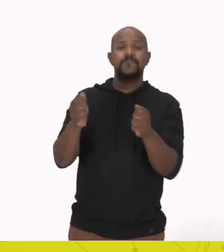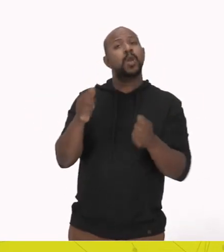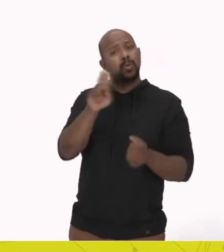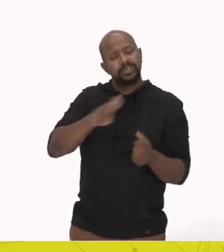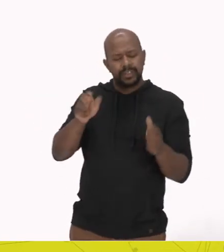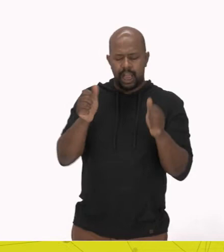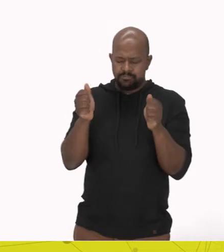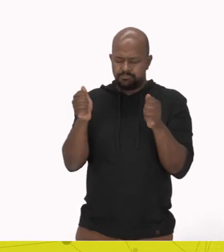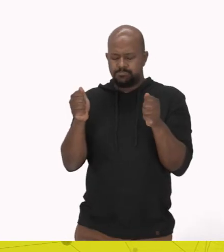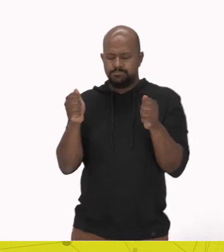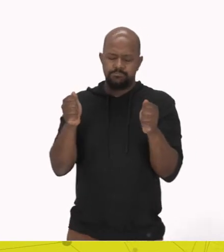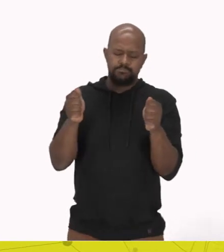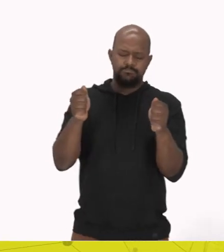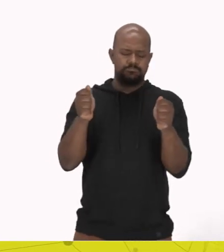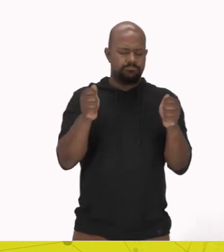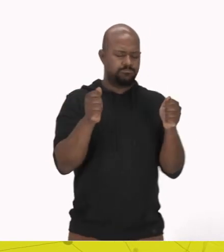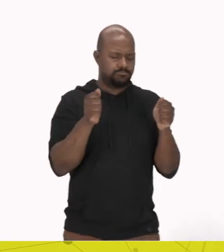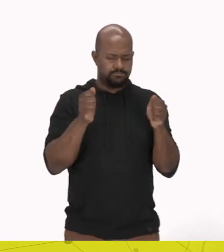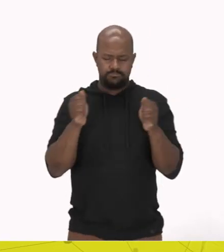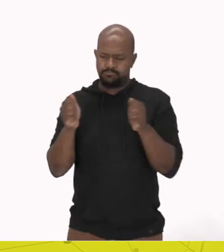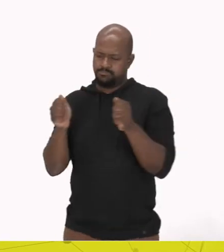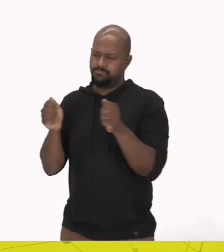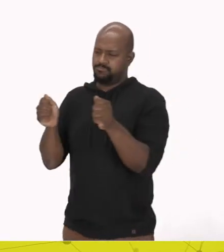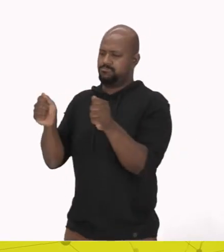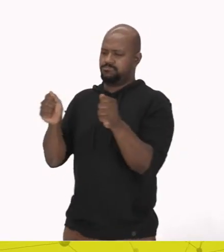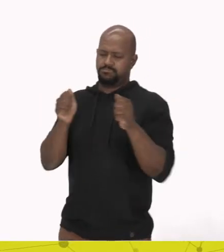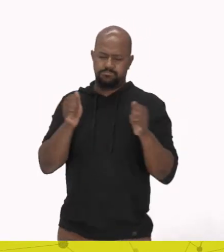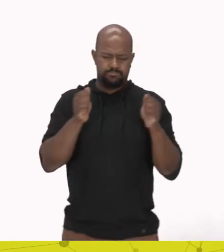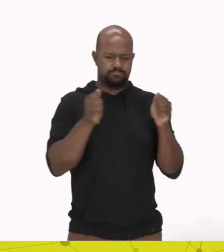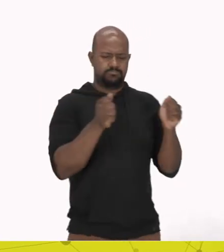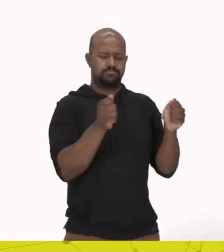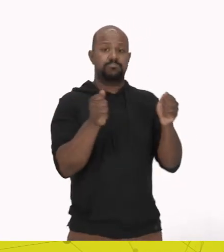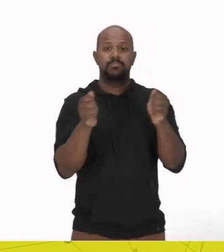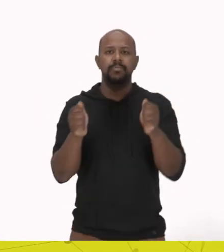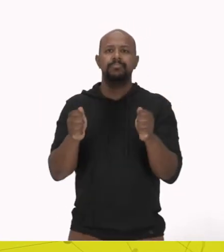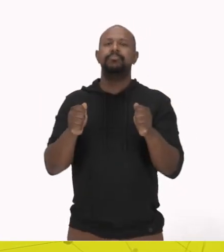utilizar eles caminhando pelo espaço, enquadrar o que estivesse no